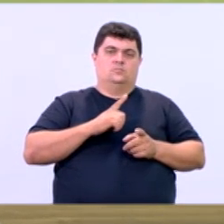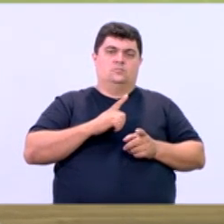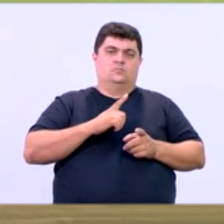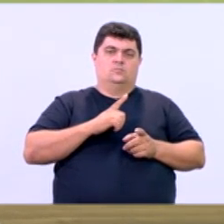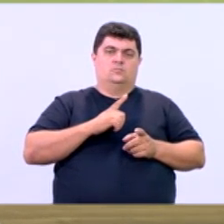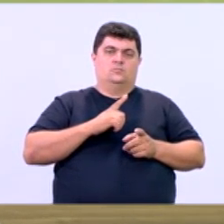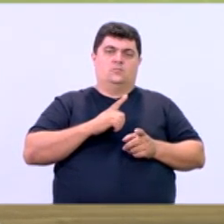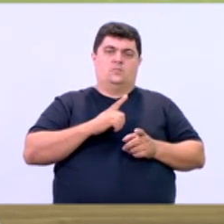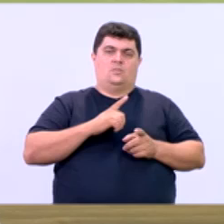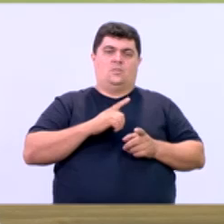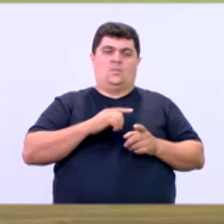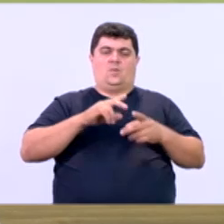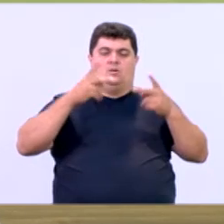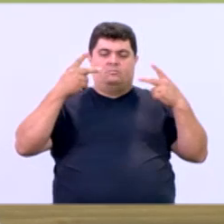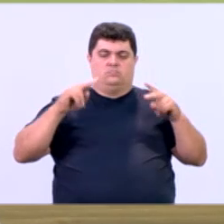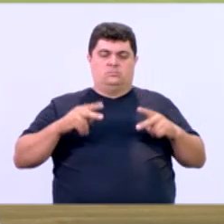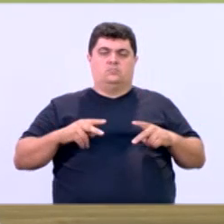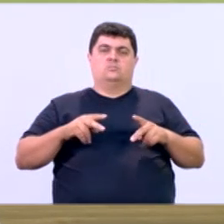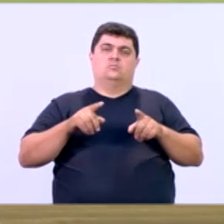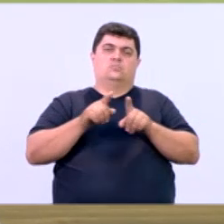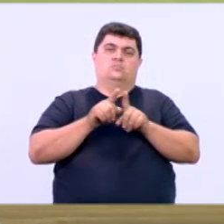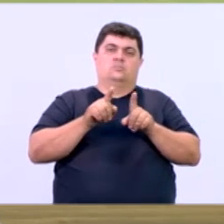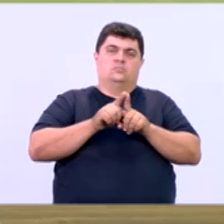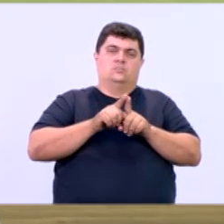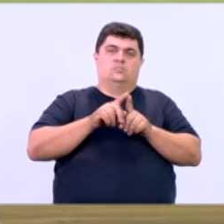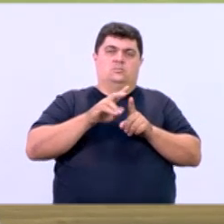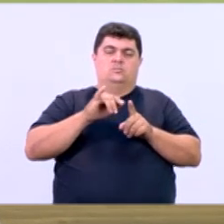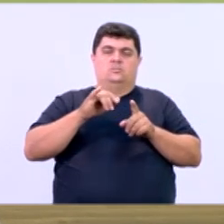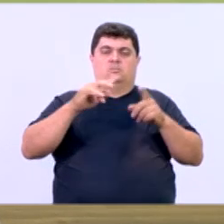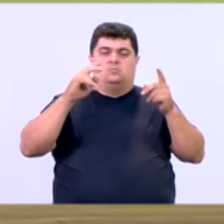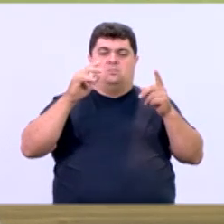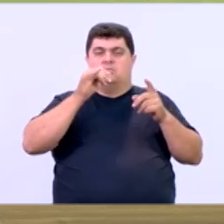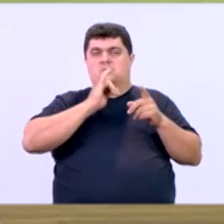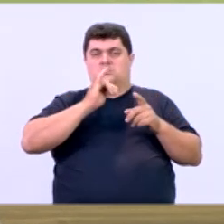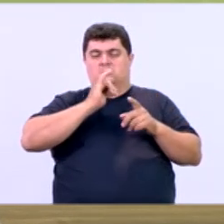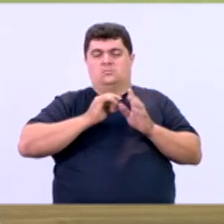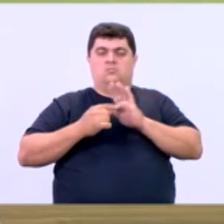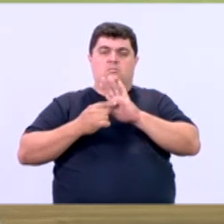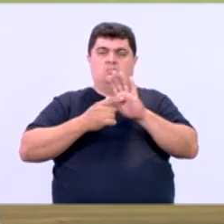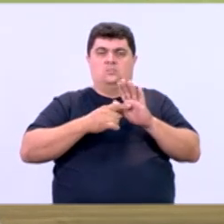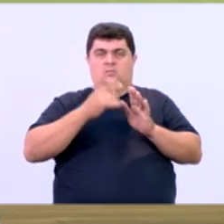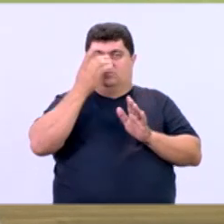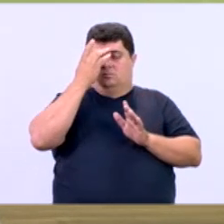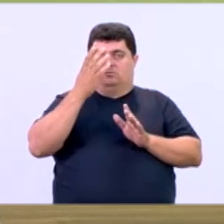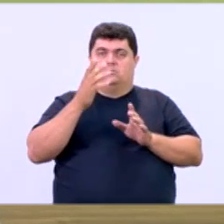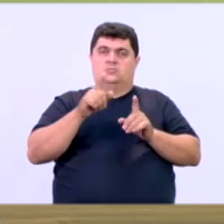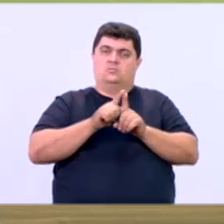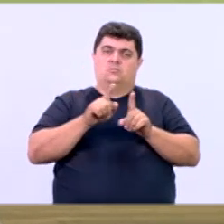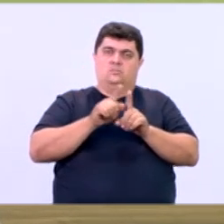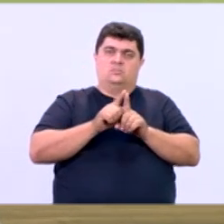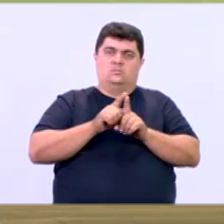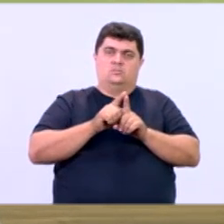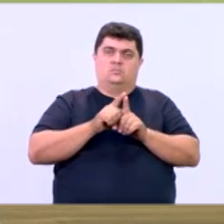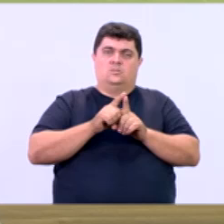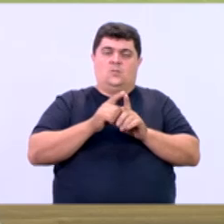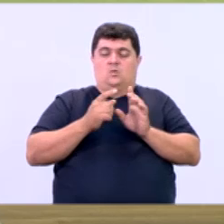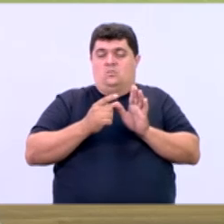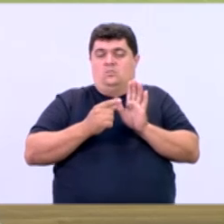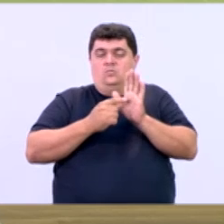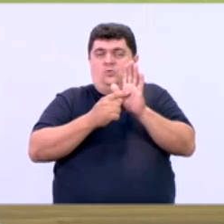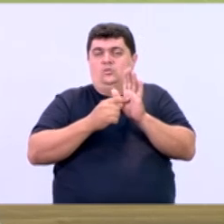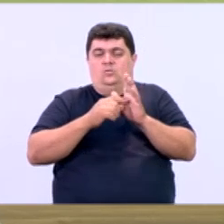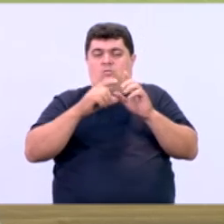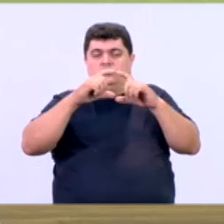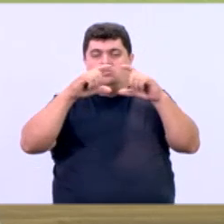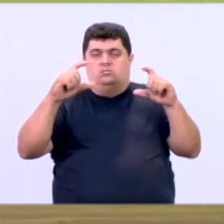envolvem codificação, né, foram exemplificadas nessa atividade de sala, tá? A gente fornece um trecho de código,